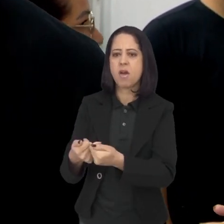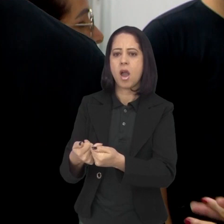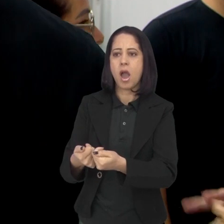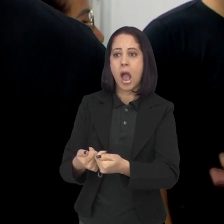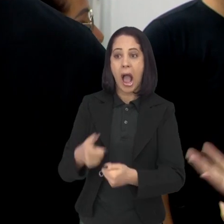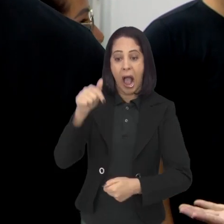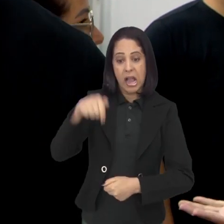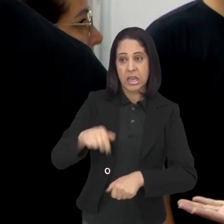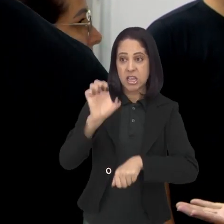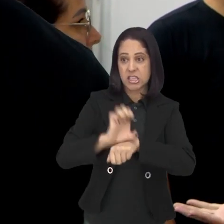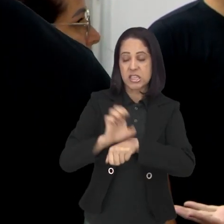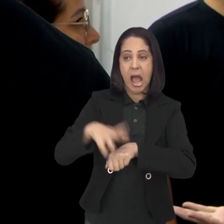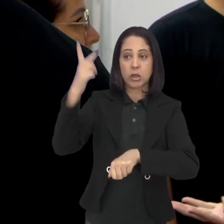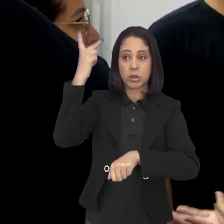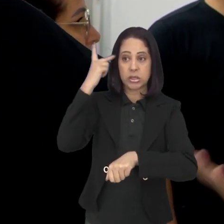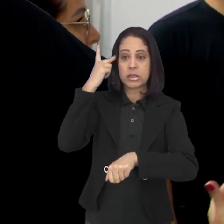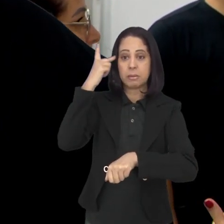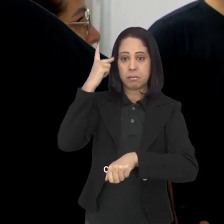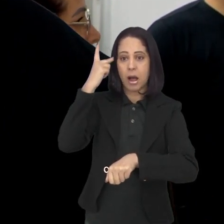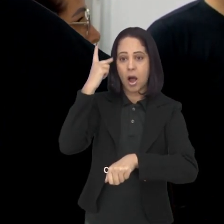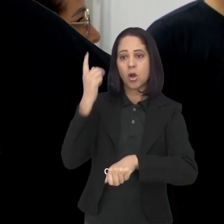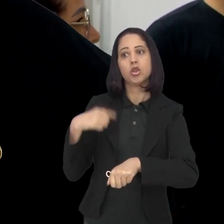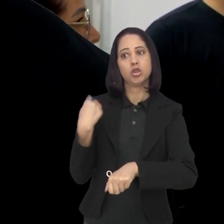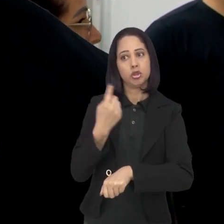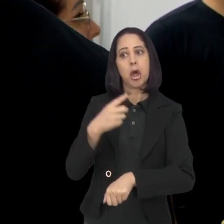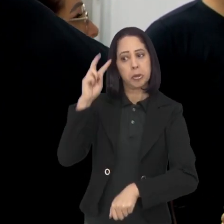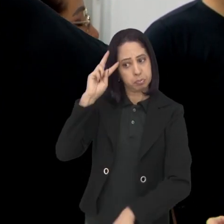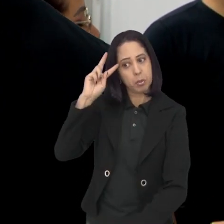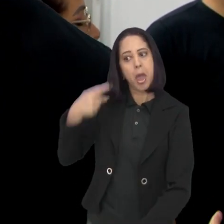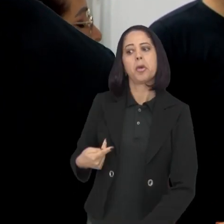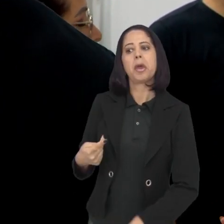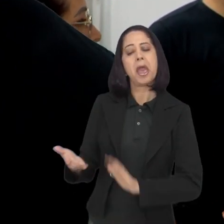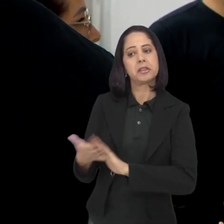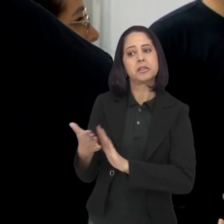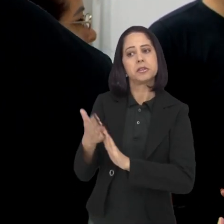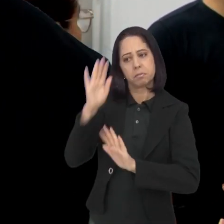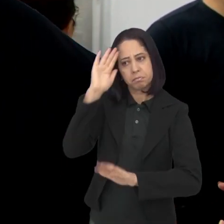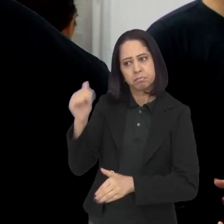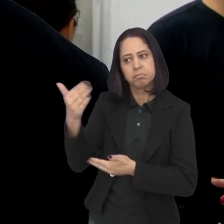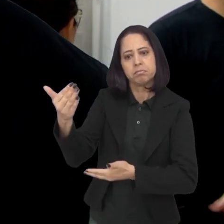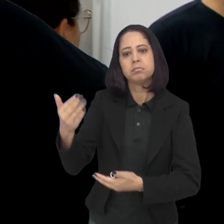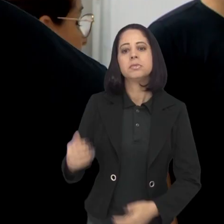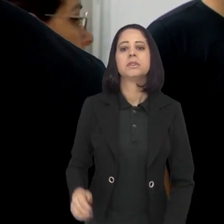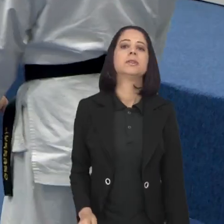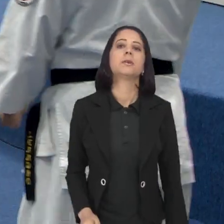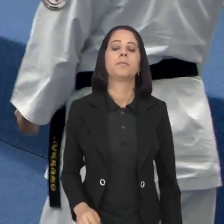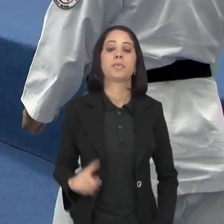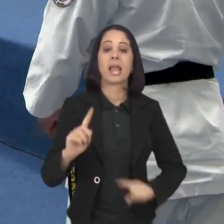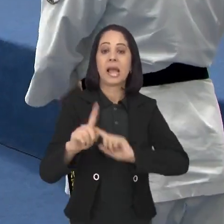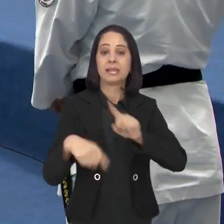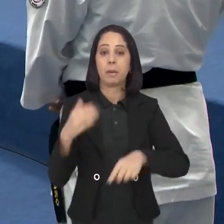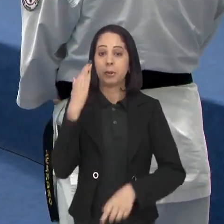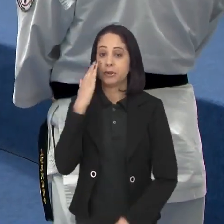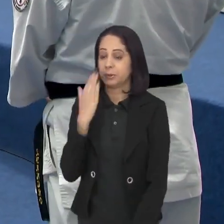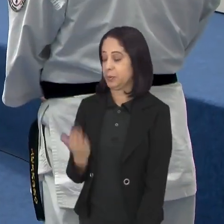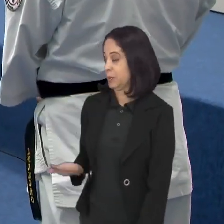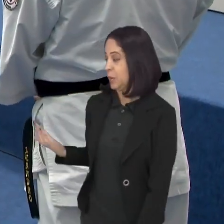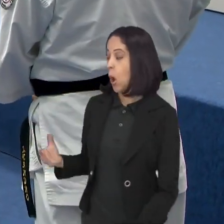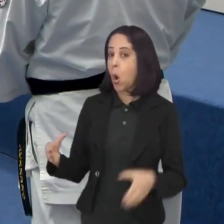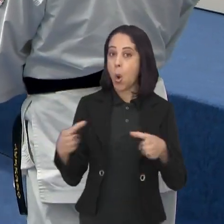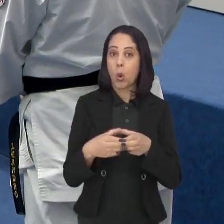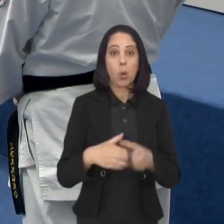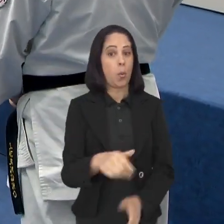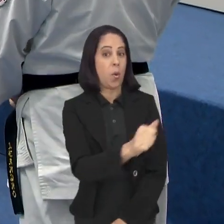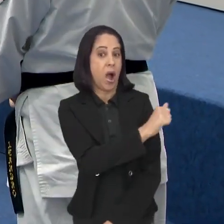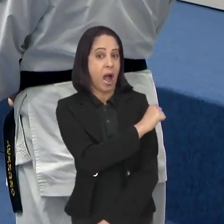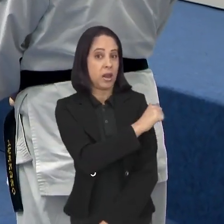E tanto é que nós, no estado de São Paulo, reconhecemos como federação o trabalho dele prestado aqui em São José dos Campos. E após uma apresentação